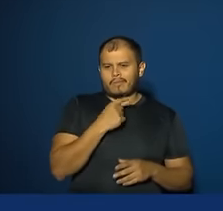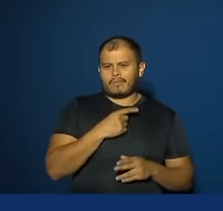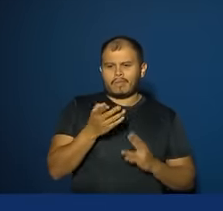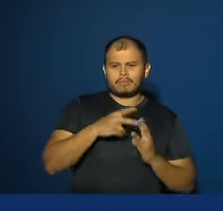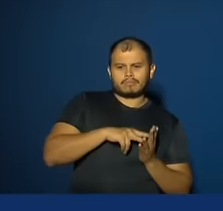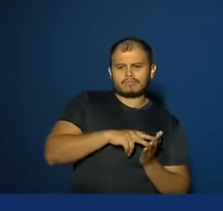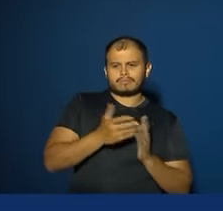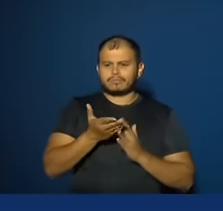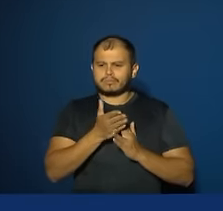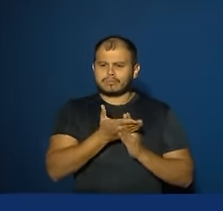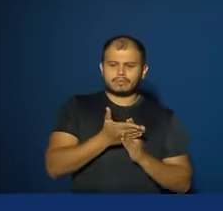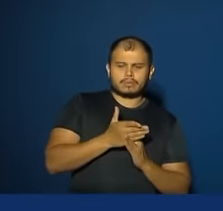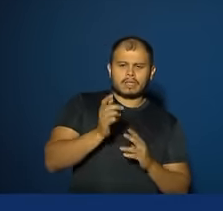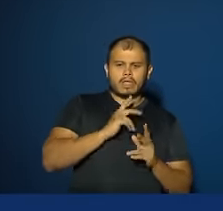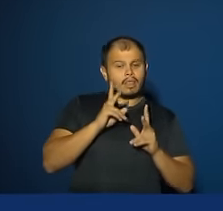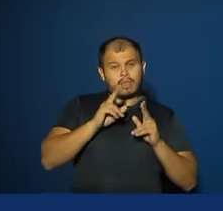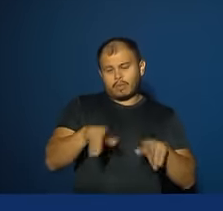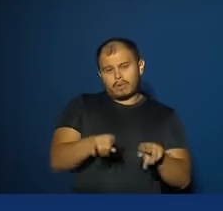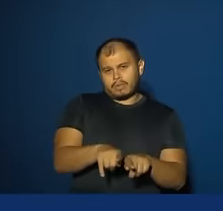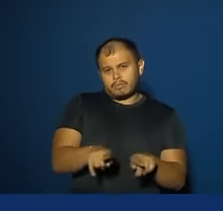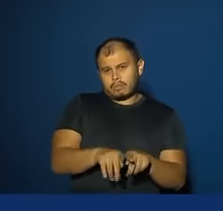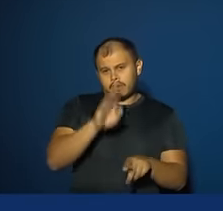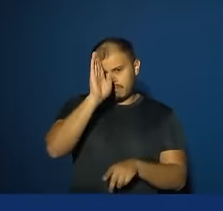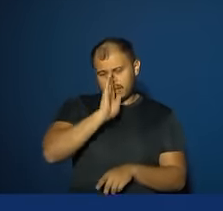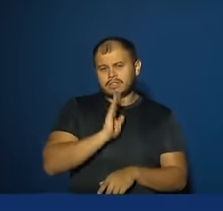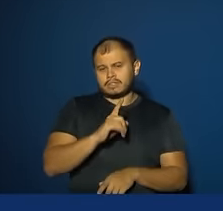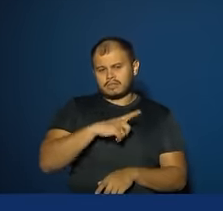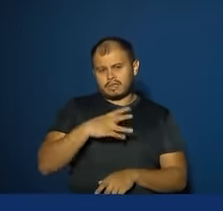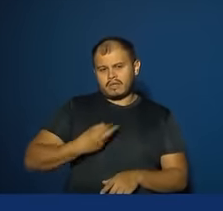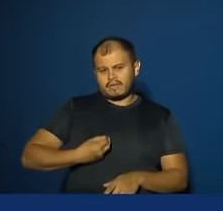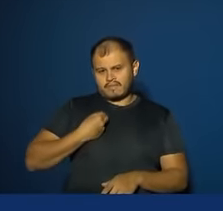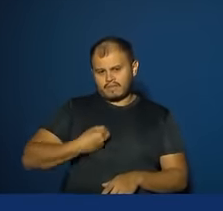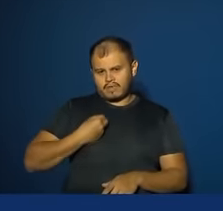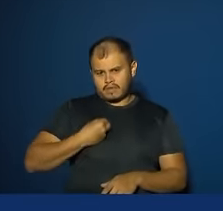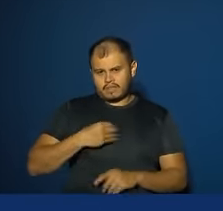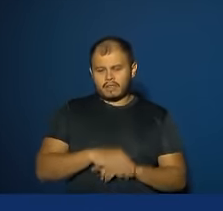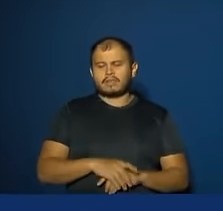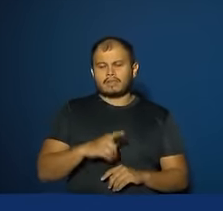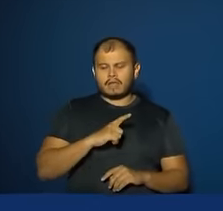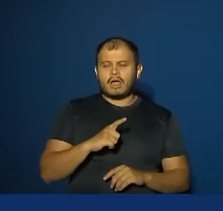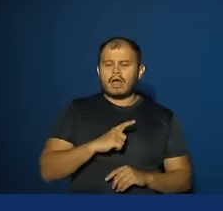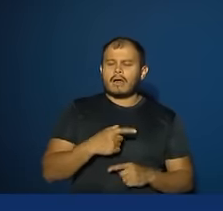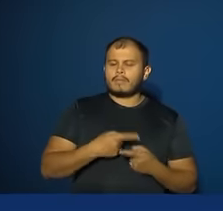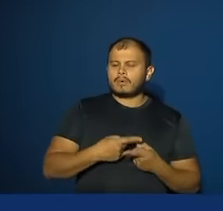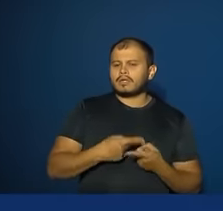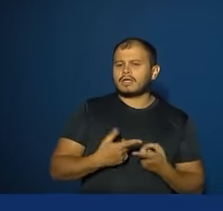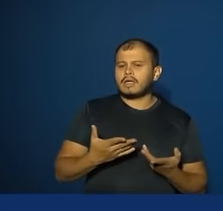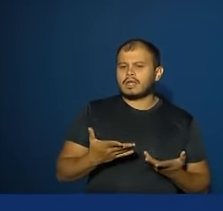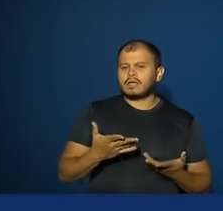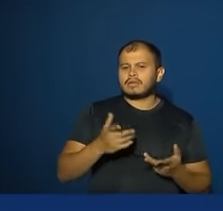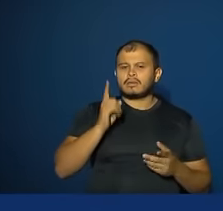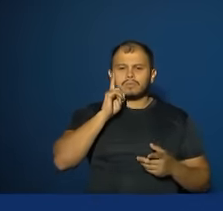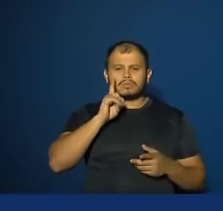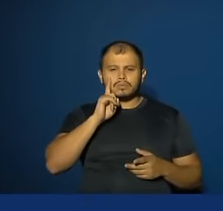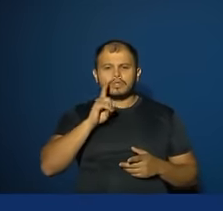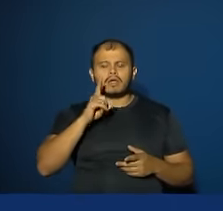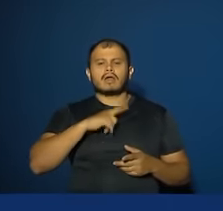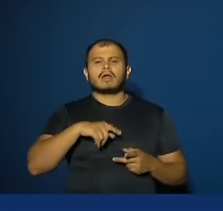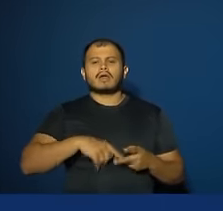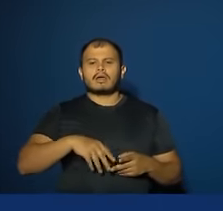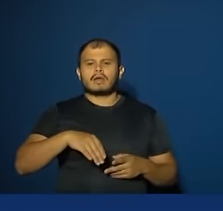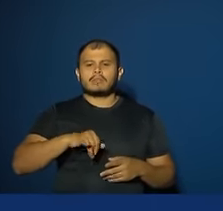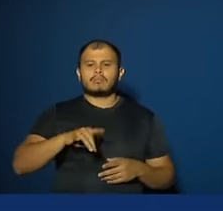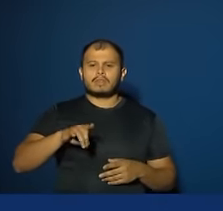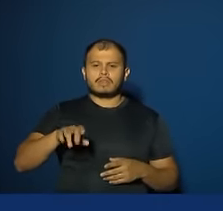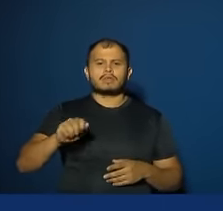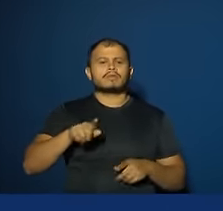divisão China e Estados Unidos como o Brasil tá isso que eu quis dizer é claro que tá o Brasil tá os Estados Unidos tá o Middle East tá